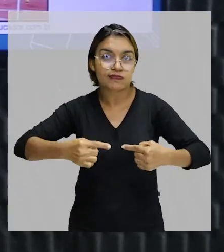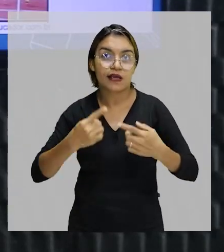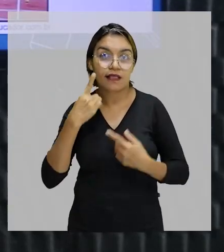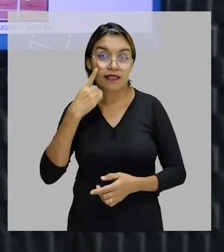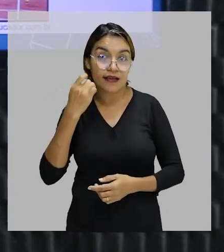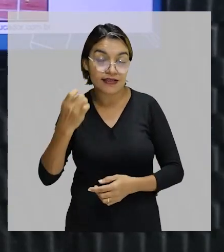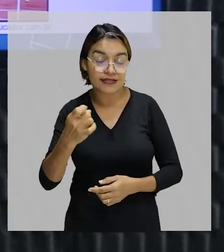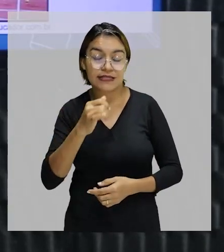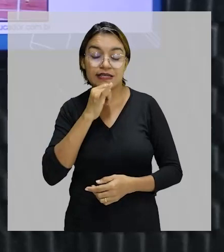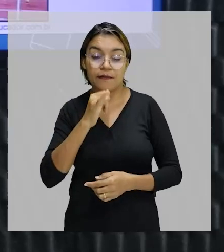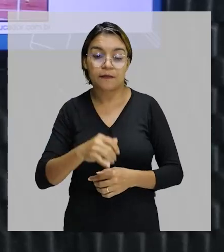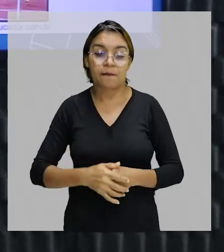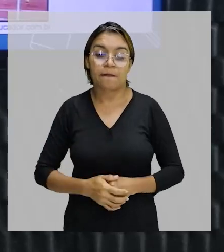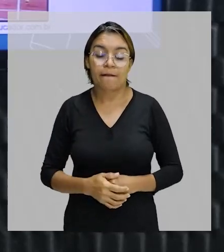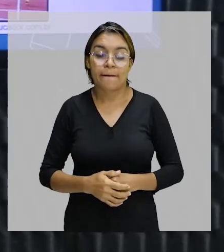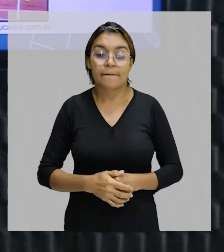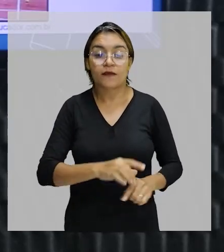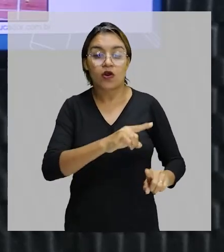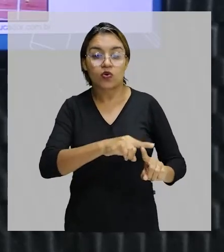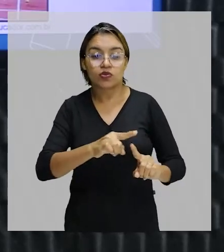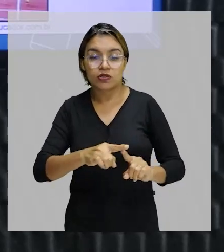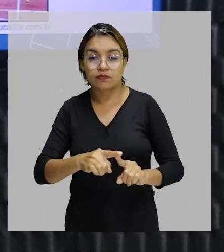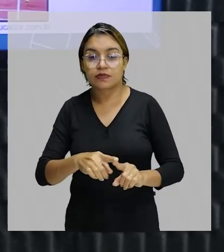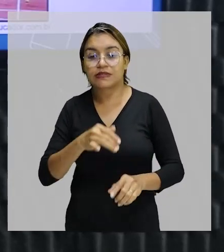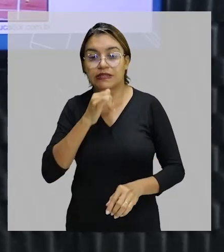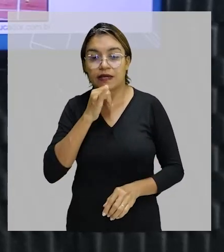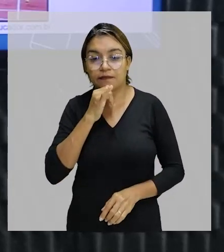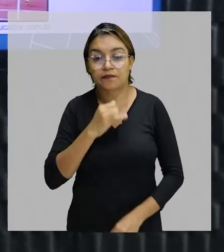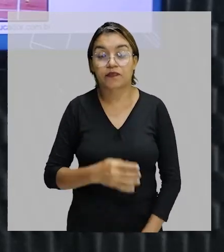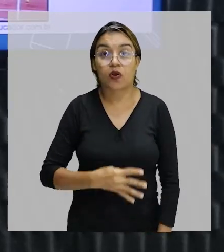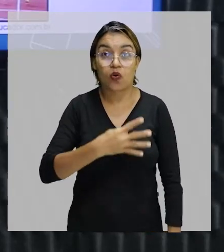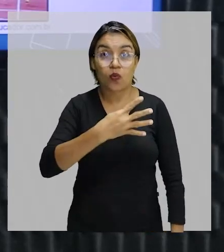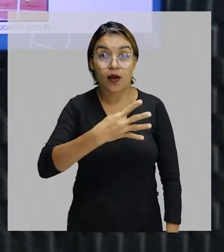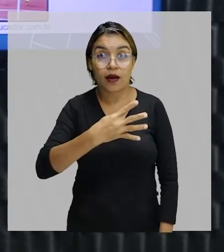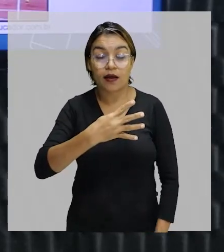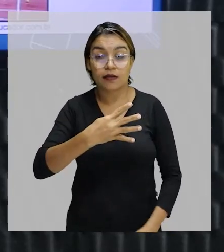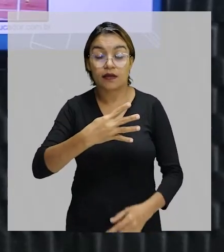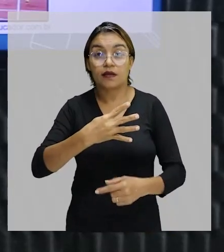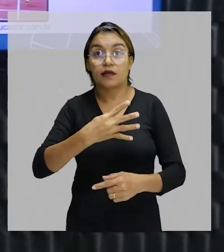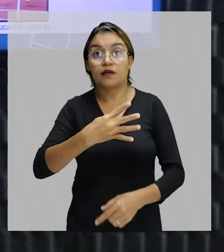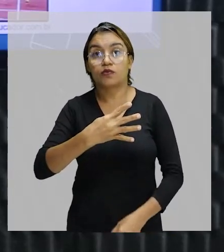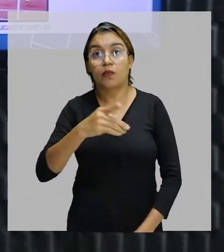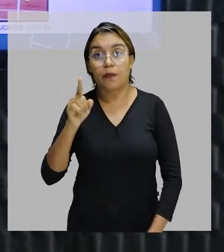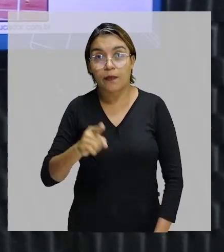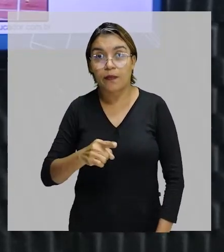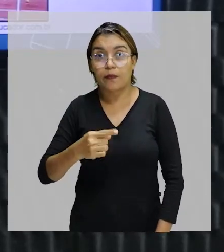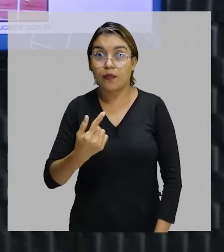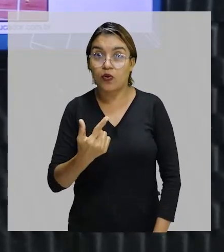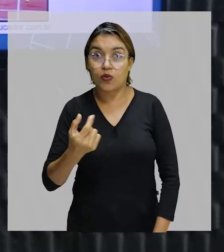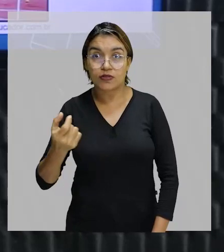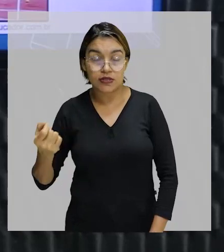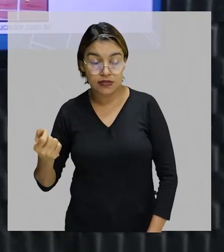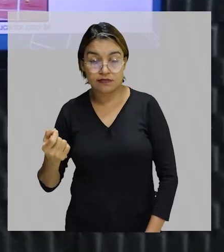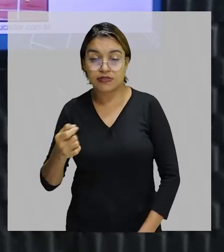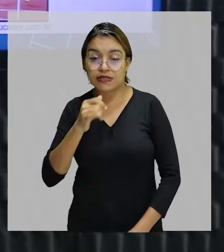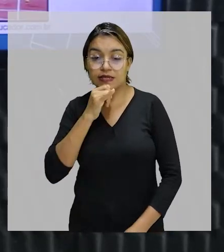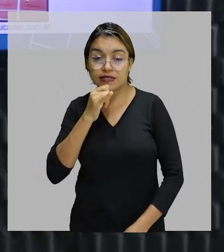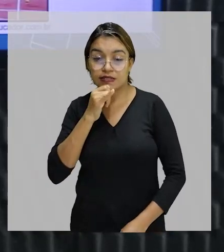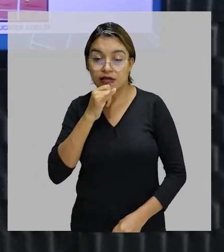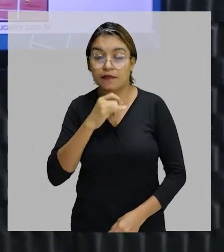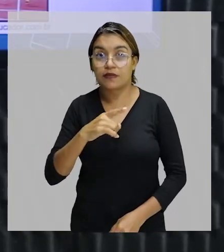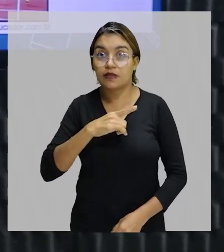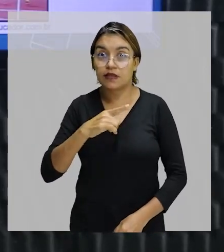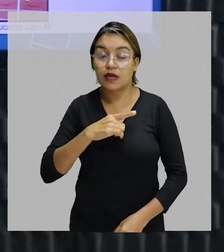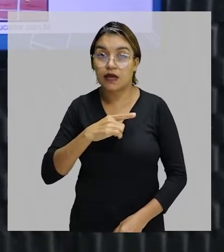As provas que são disputadas, o 4 por 100 e o 4 por 400. No 4 por 100, a prova tem um total